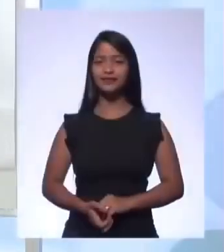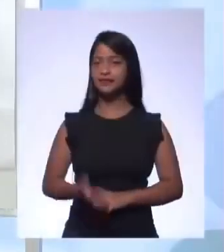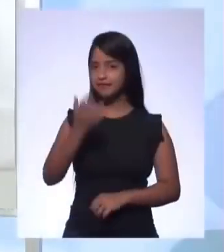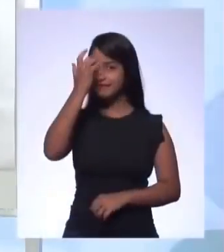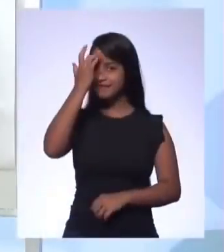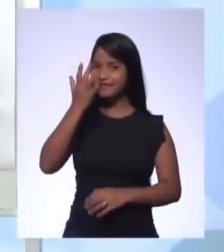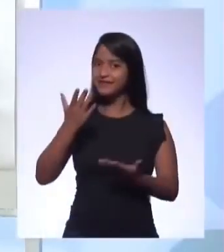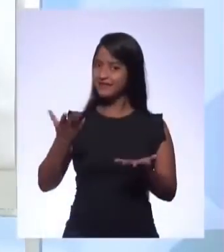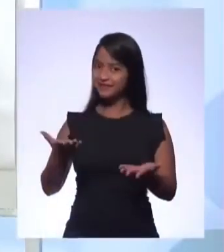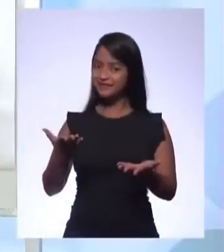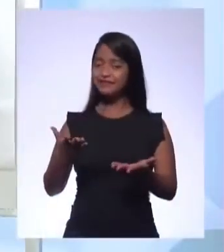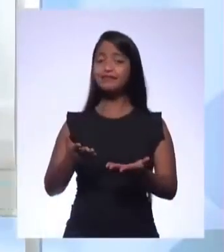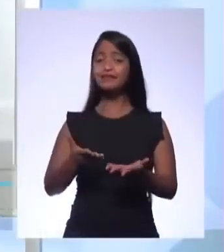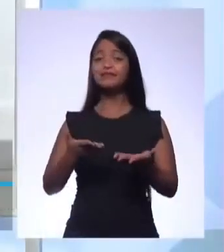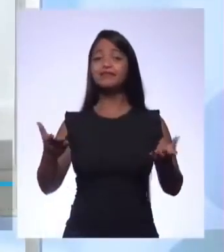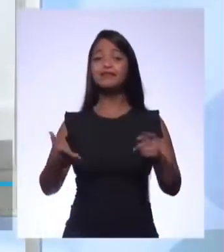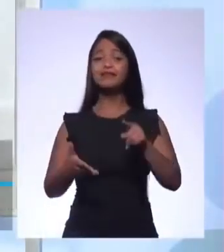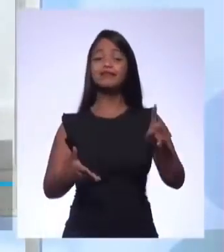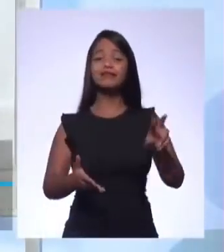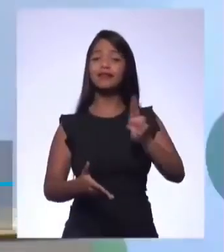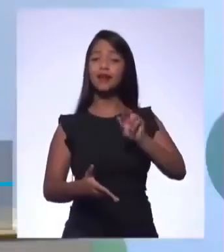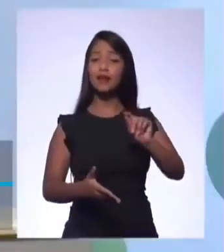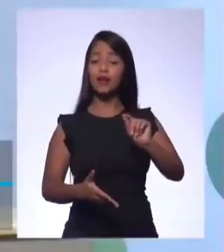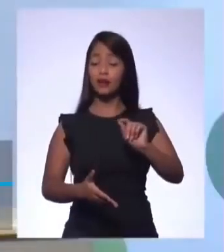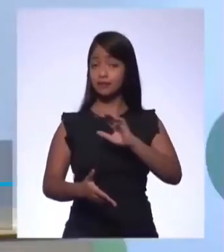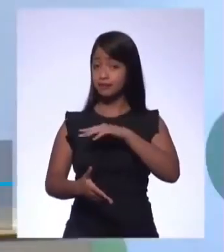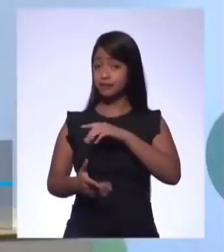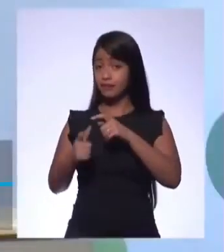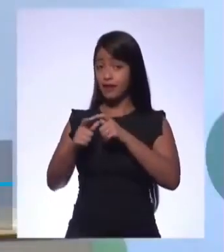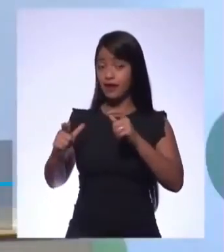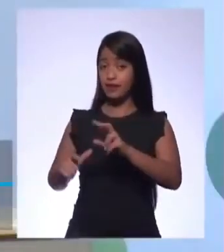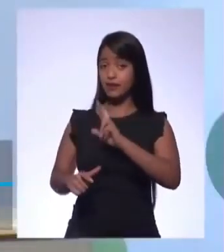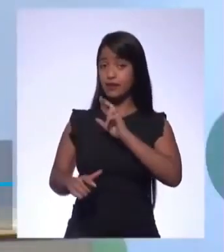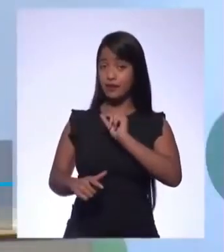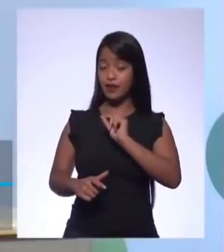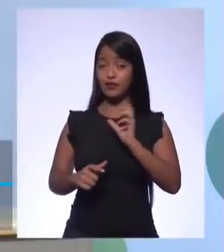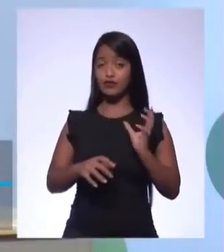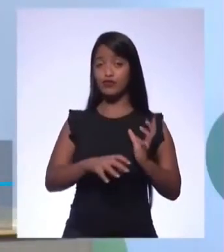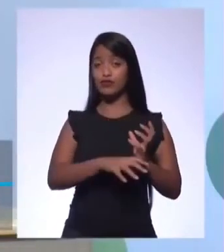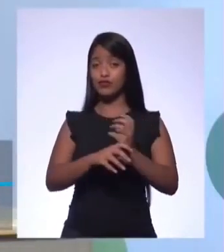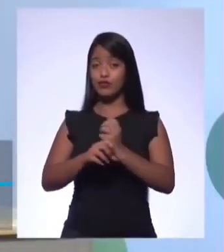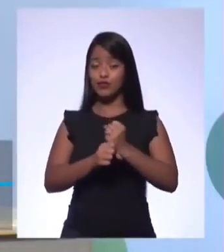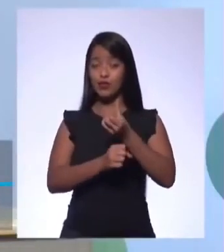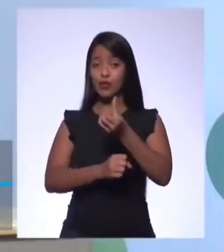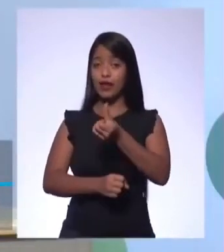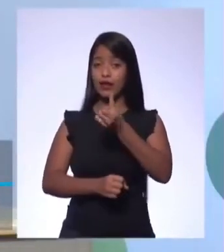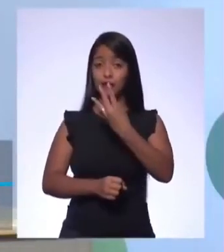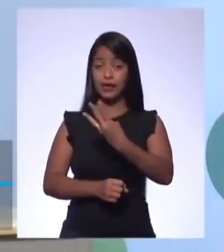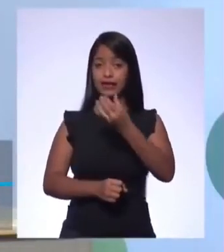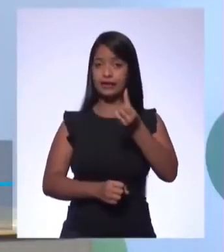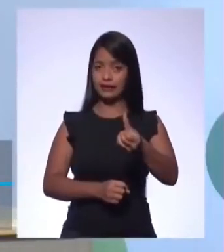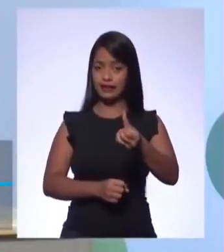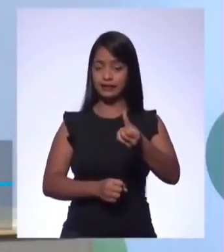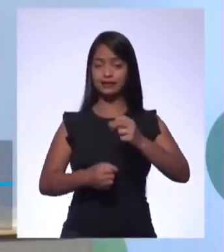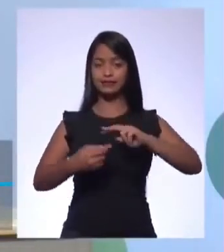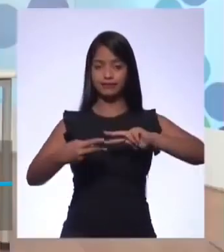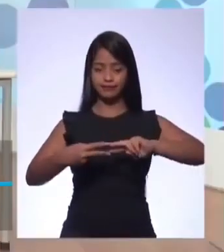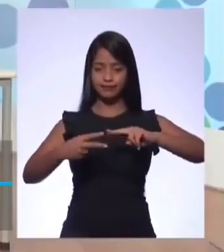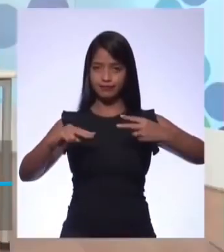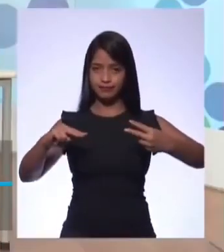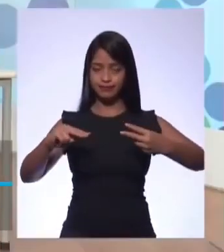Fácil, não foi? E aí, Ed, o que eles responderam? A maioria respondeu 46 cromossomos. O Gabriel, a Sofia, a Maria Eduarda,